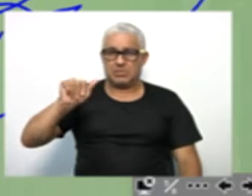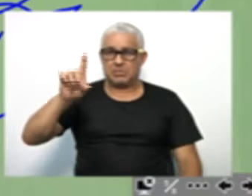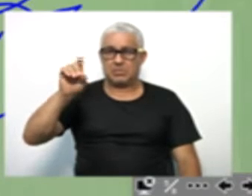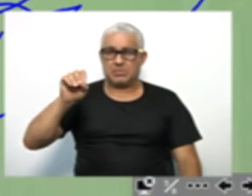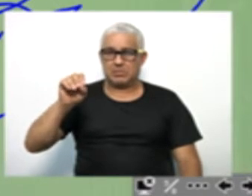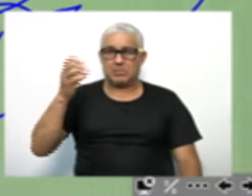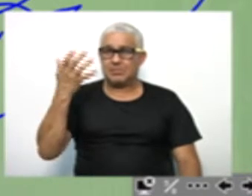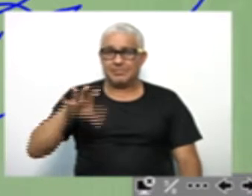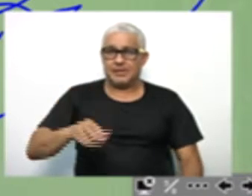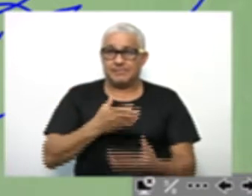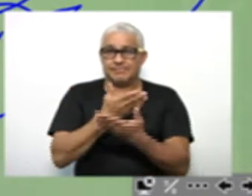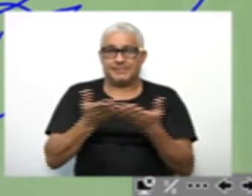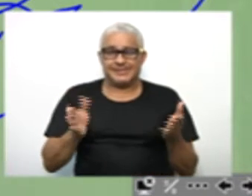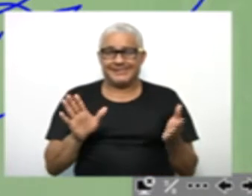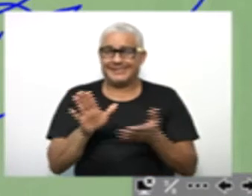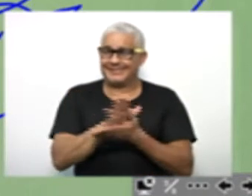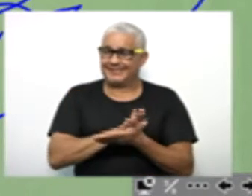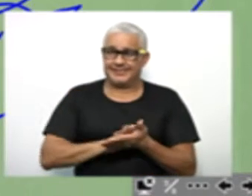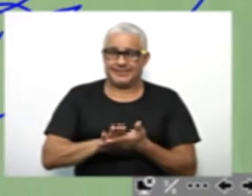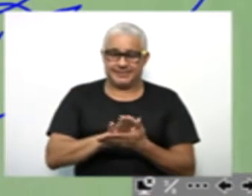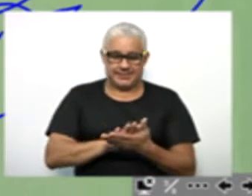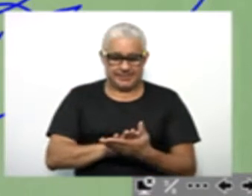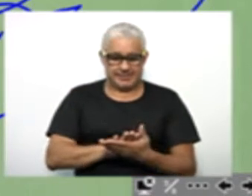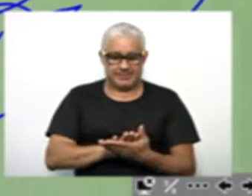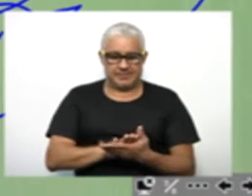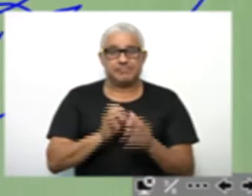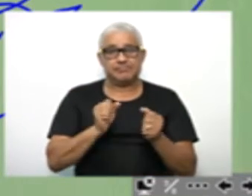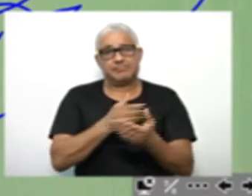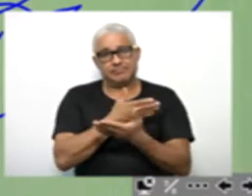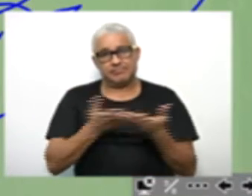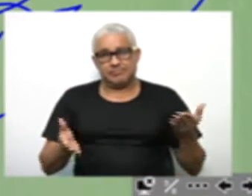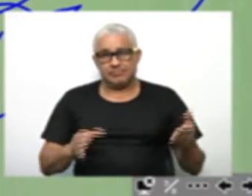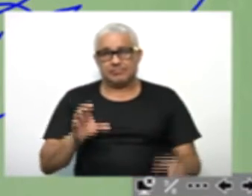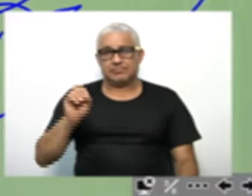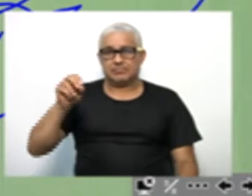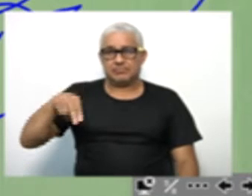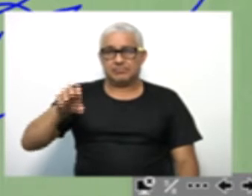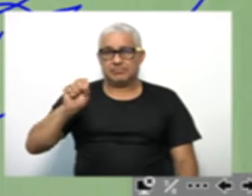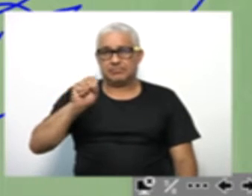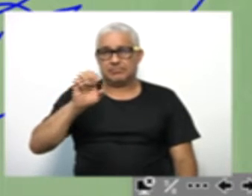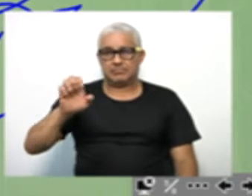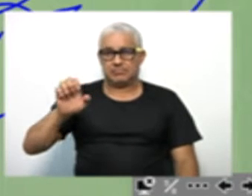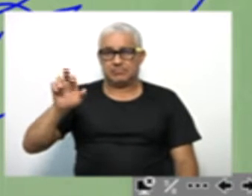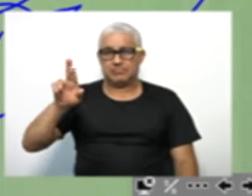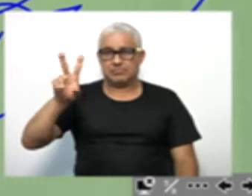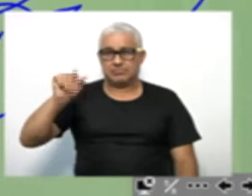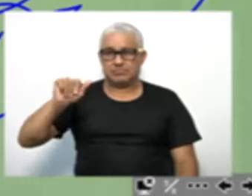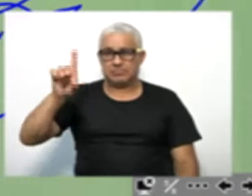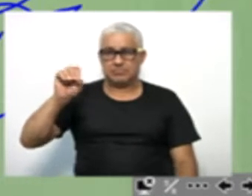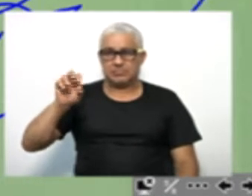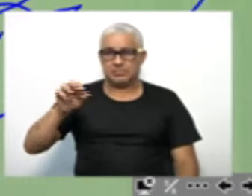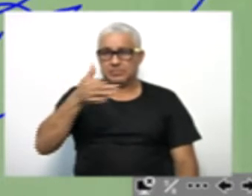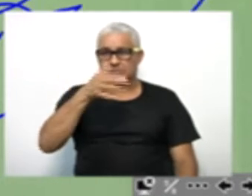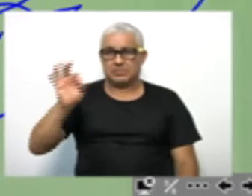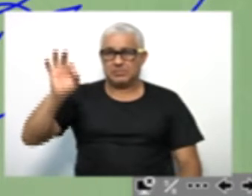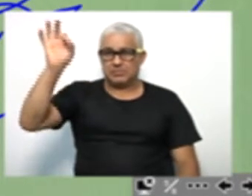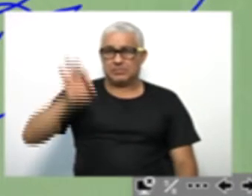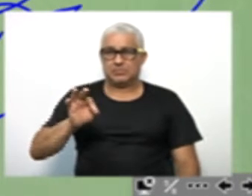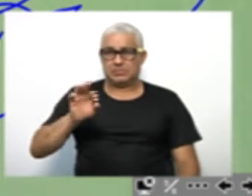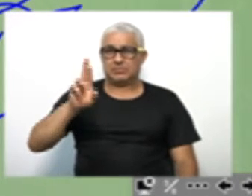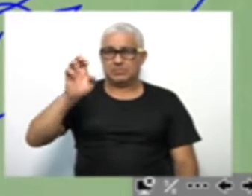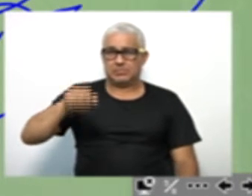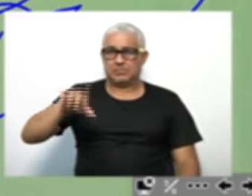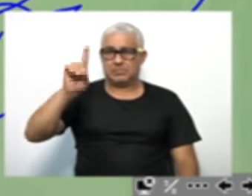contexto onde haja perigo de perder. Então, conservador, 100% em renda fixa. Quando é moderado, trabalha como